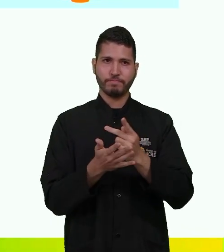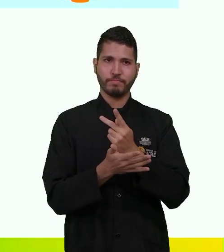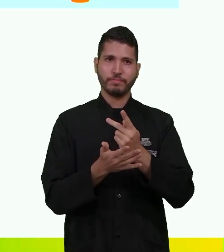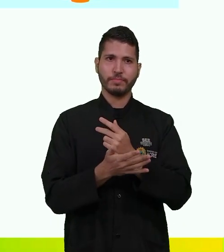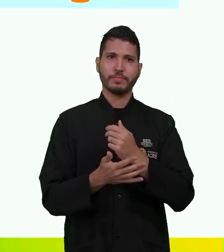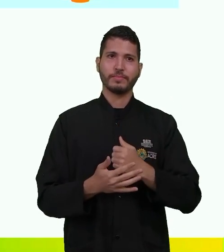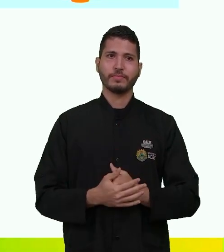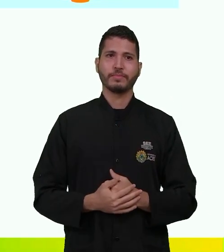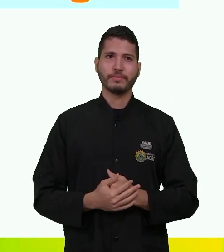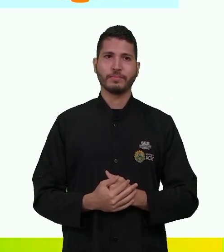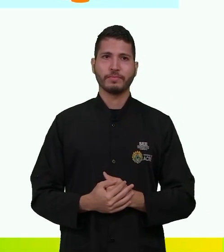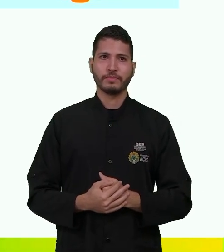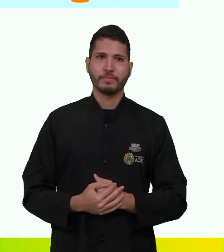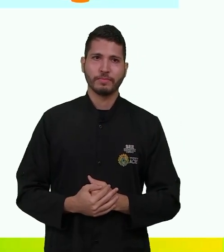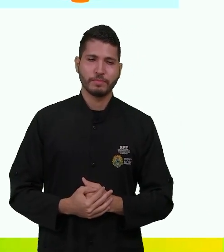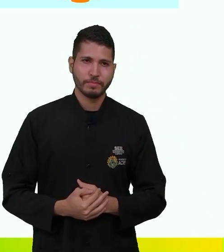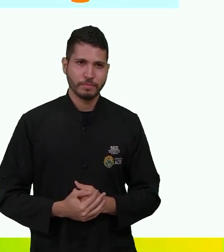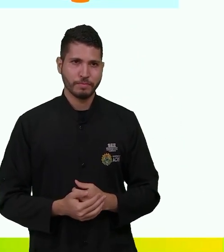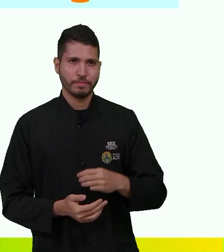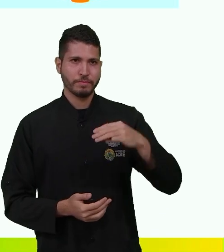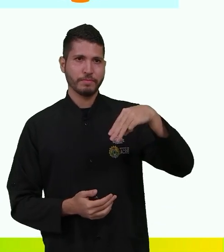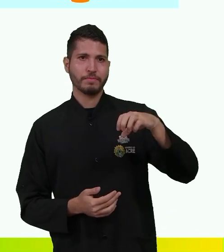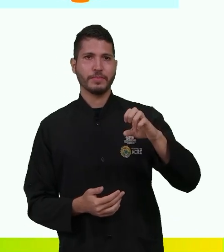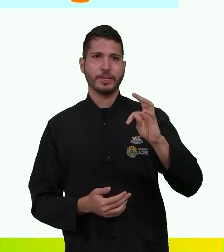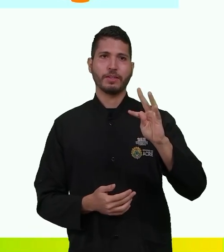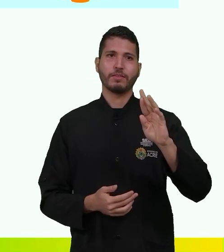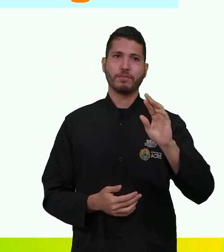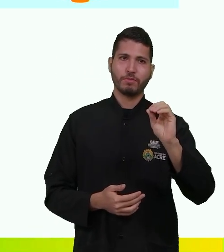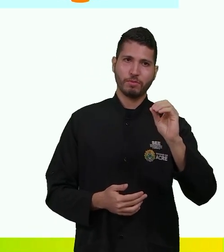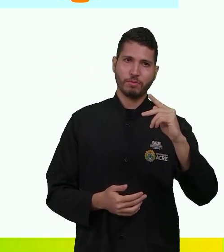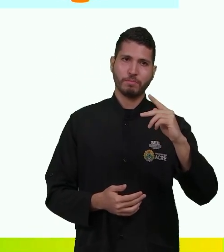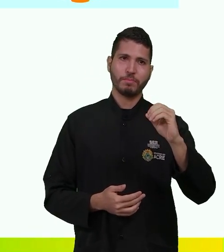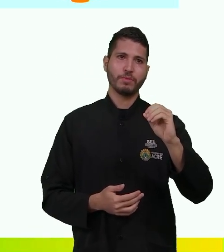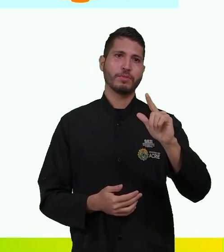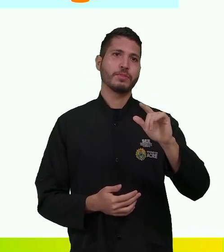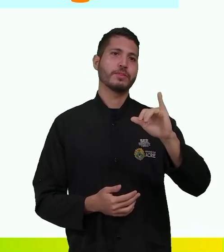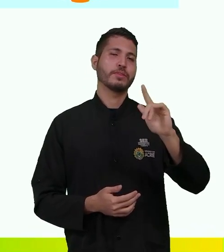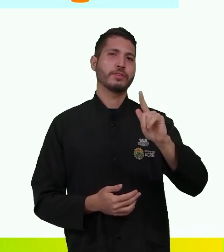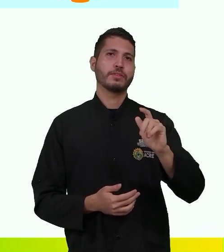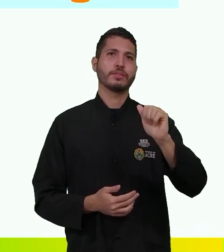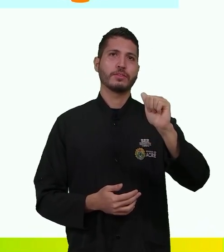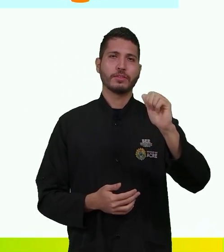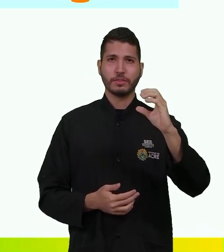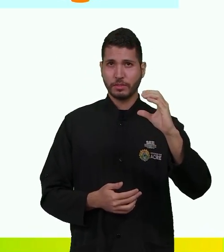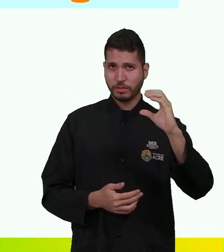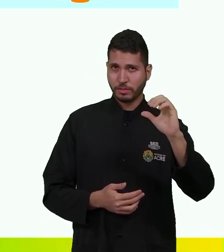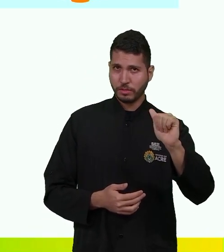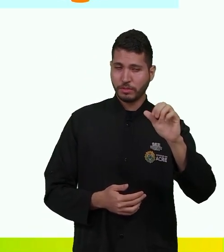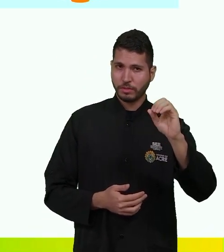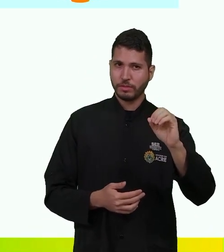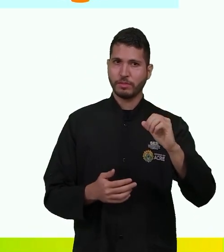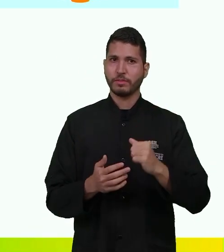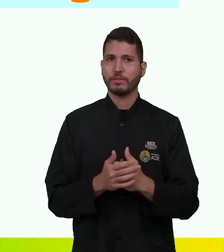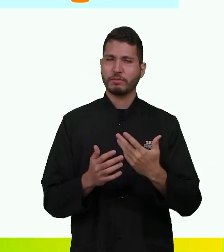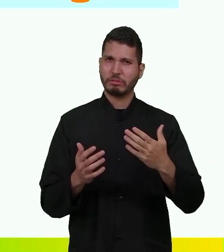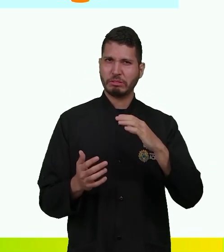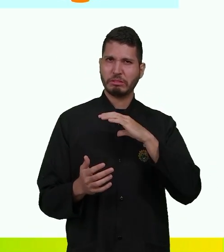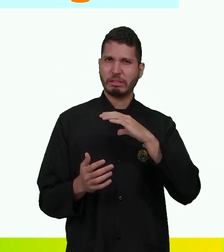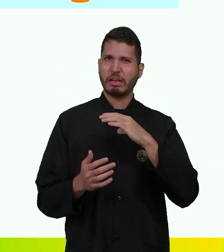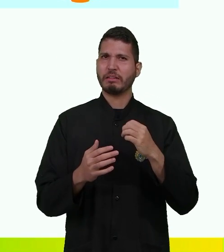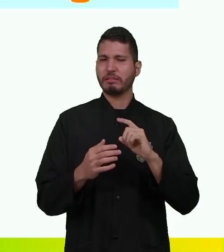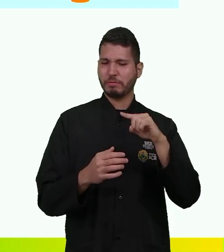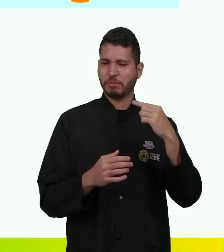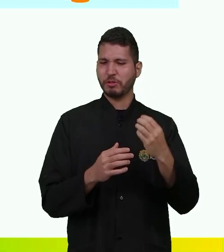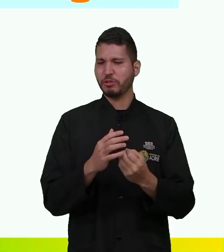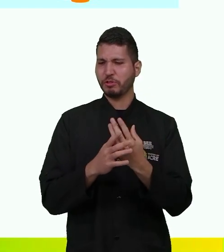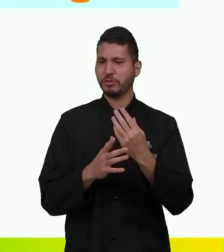B. Metropolização, as cidades foram urbanizadas e se tornaram metrópoles? Também